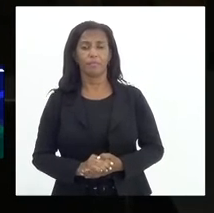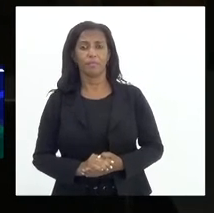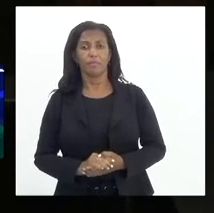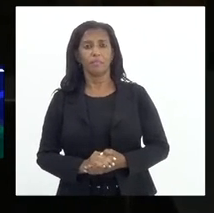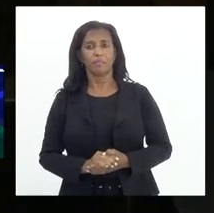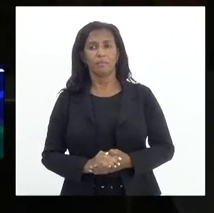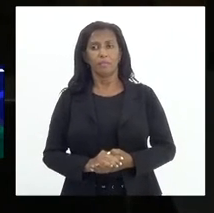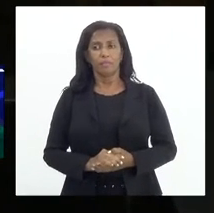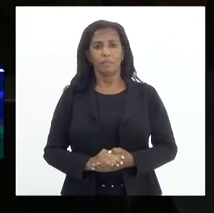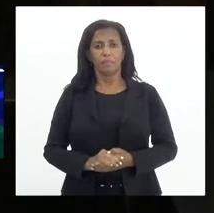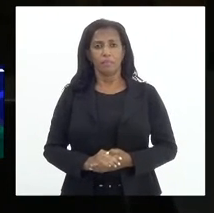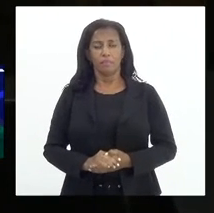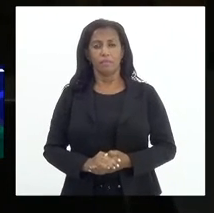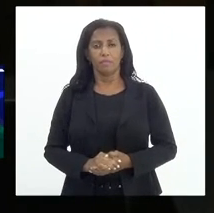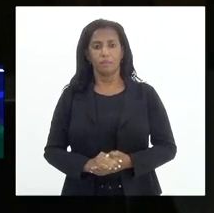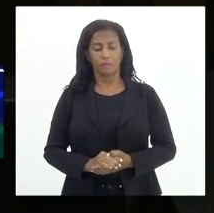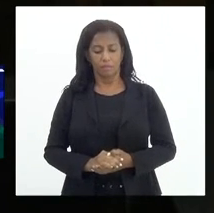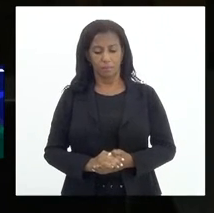ele foi